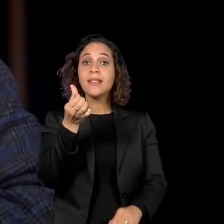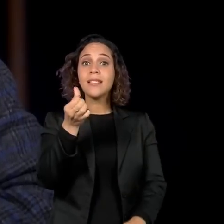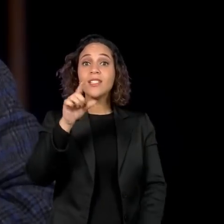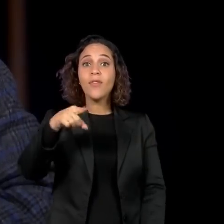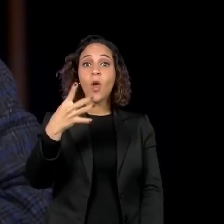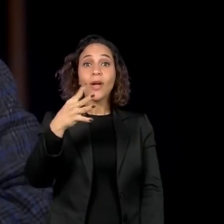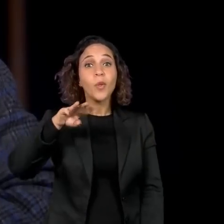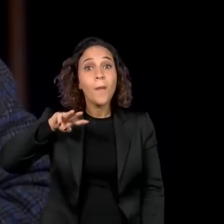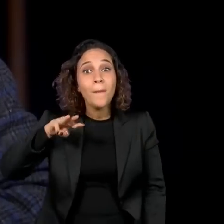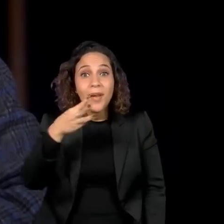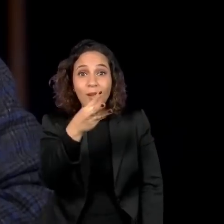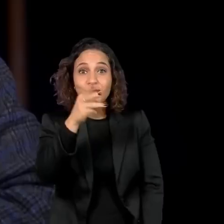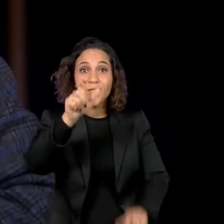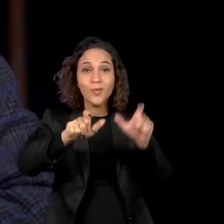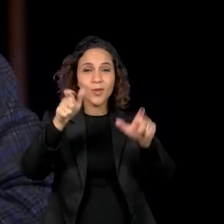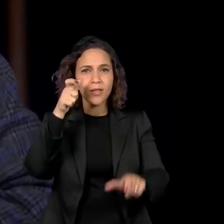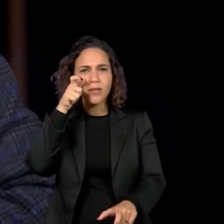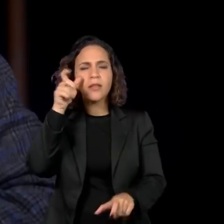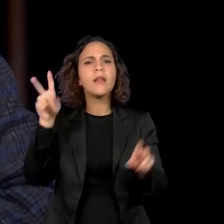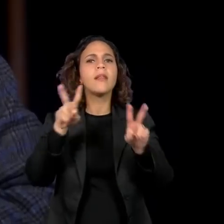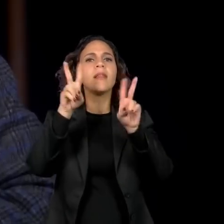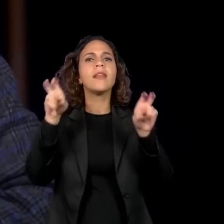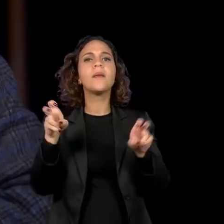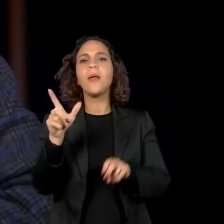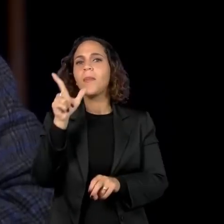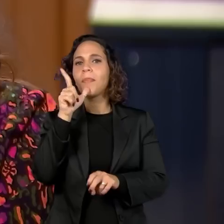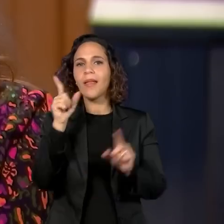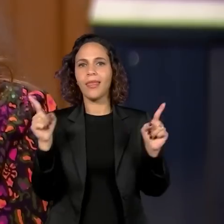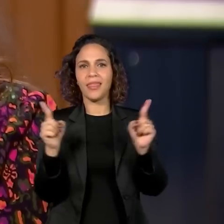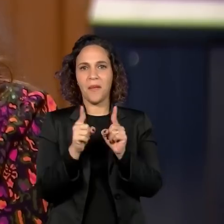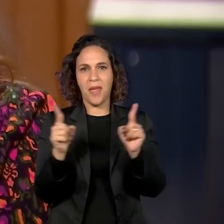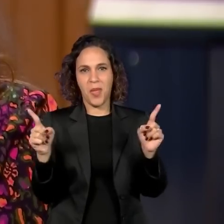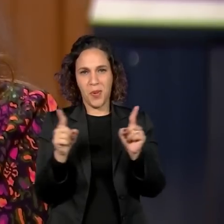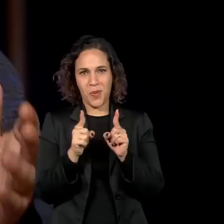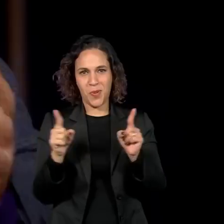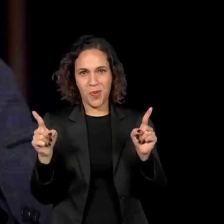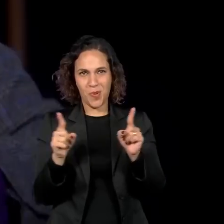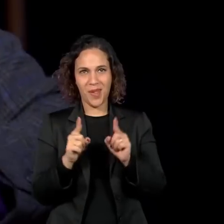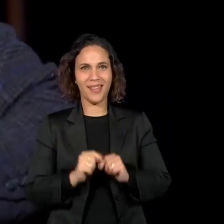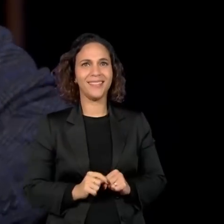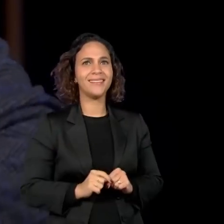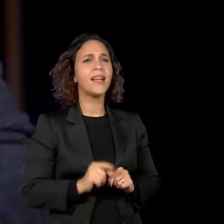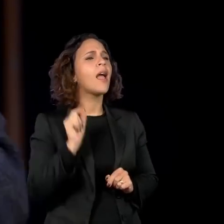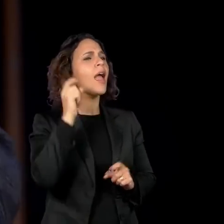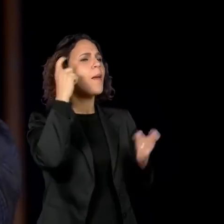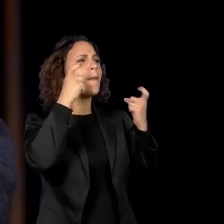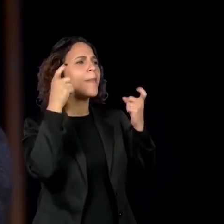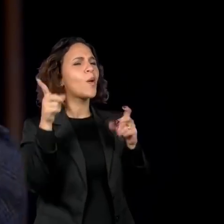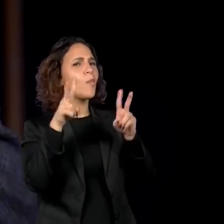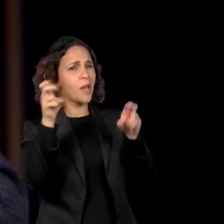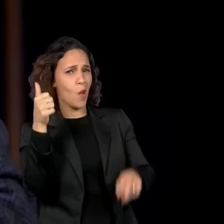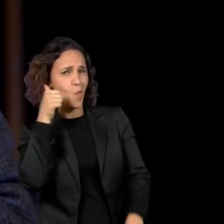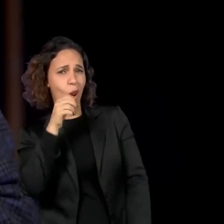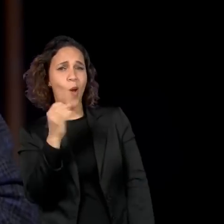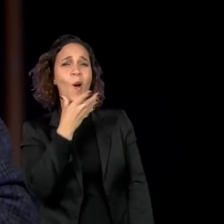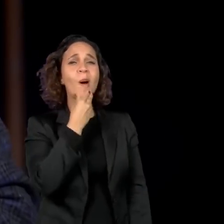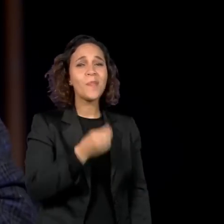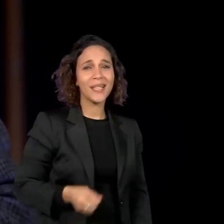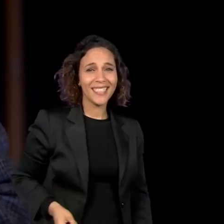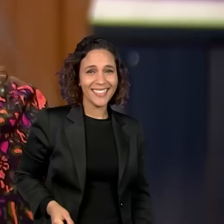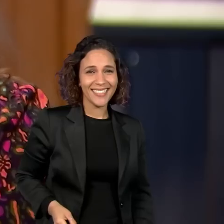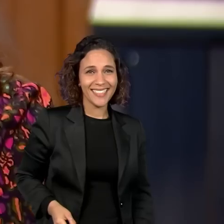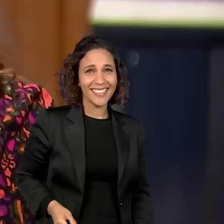milhões de views, é sobre tamanho de pênis. Quem se ocupa mais desse assunto, os meninos ou as